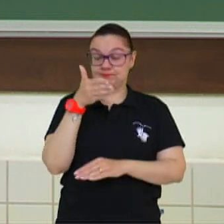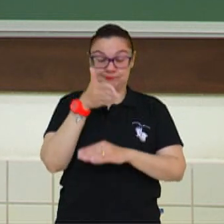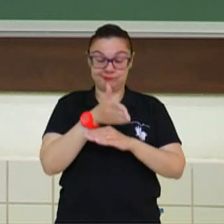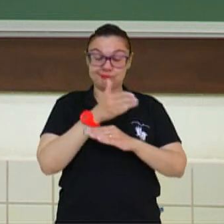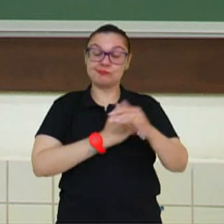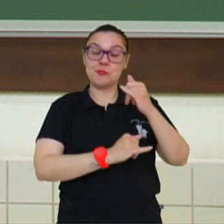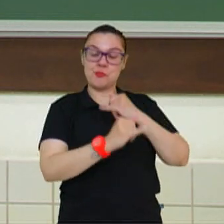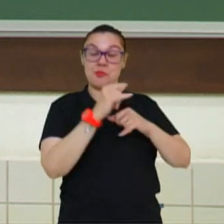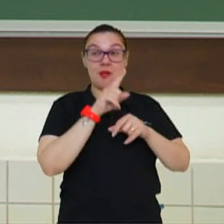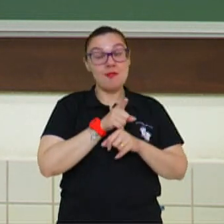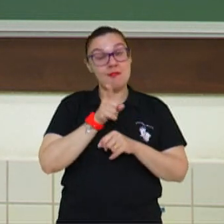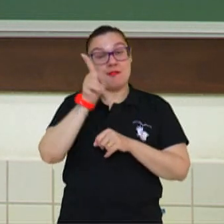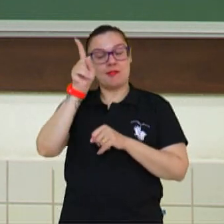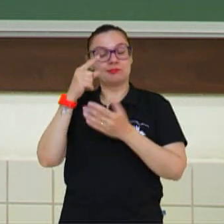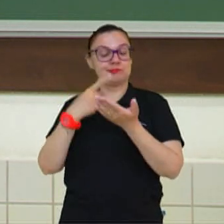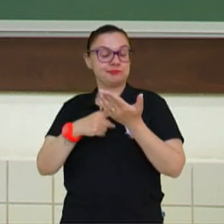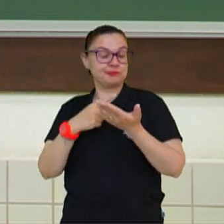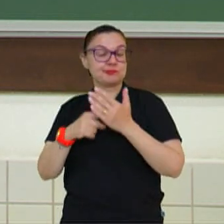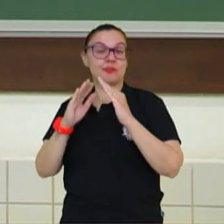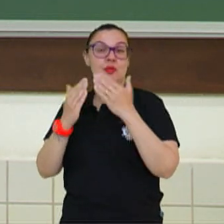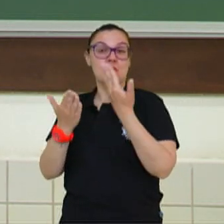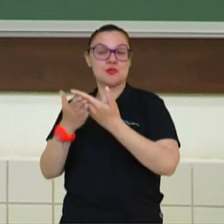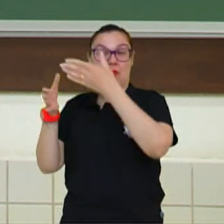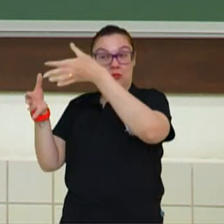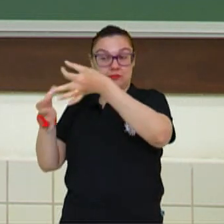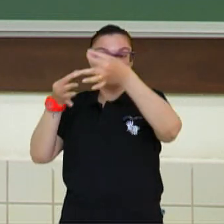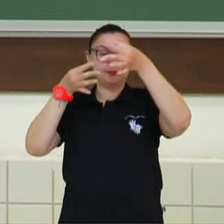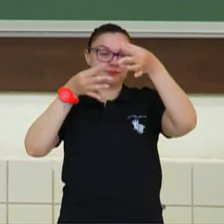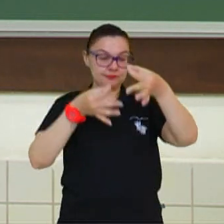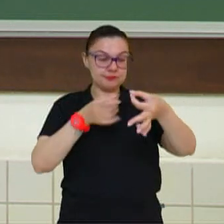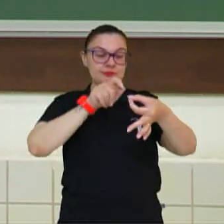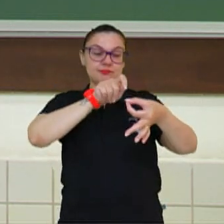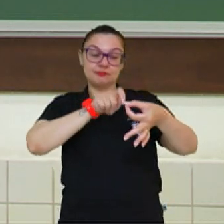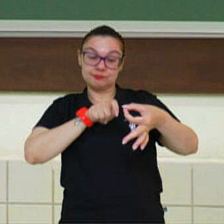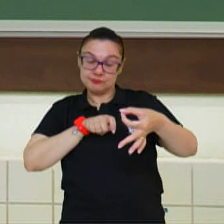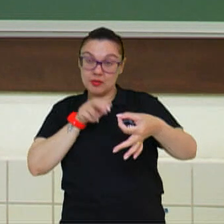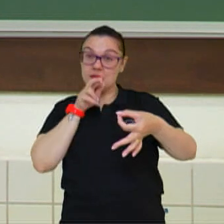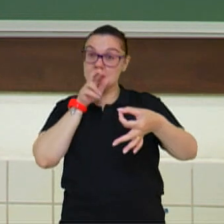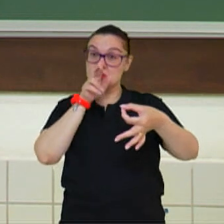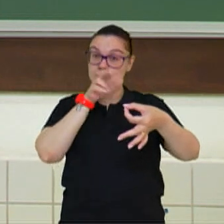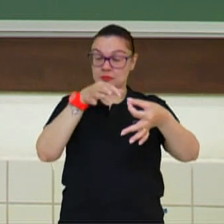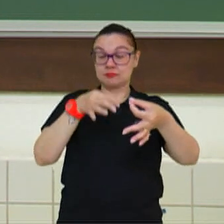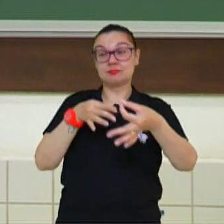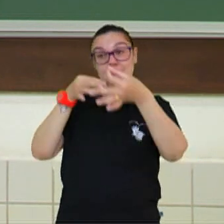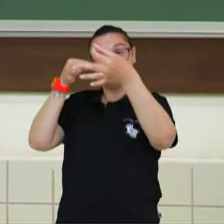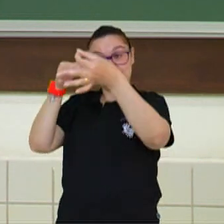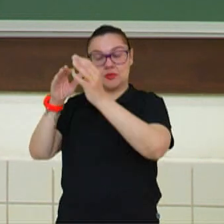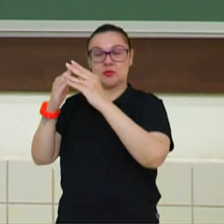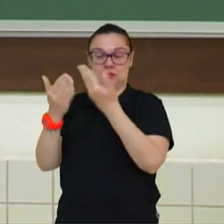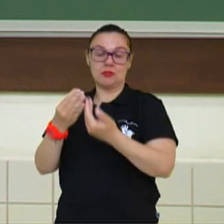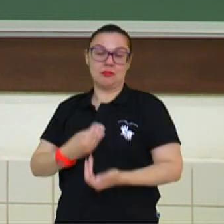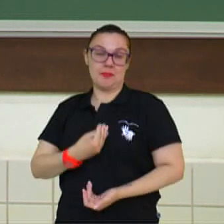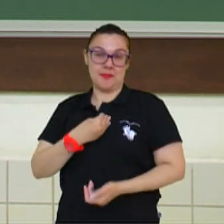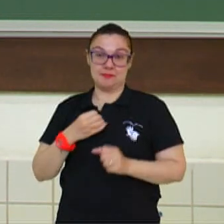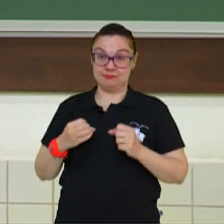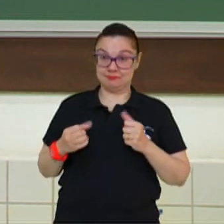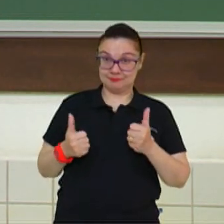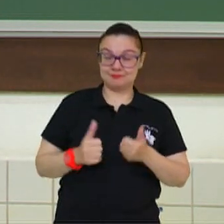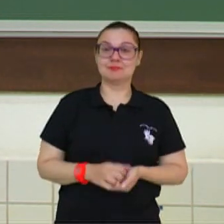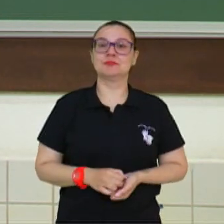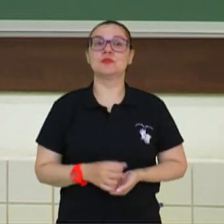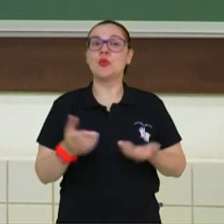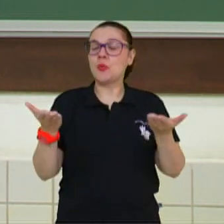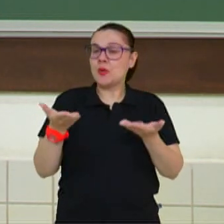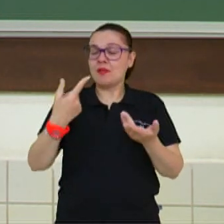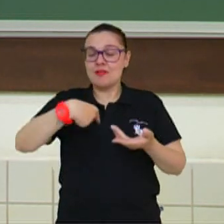Classroom, vá até a escola. Eles vão te oferecer o material, devolva, respondido, o pessoal também você ganha presença lá, certo? O que nós